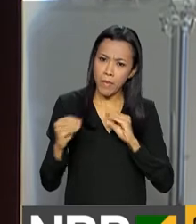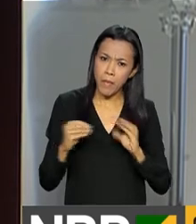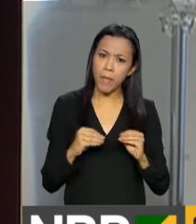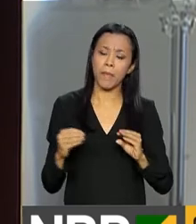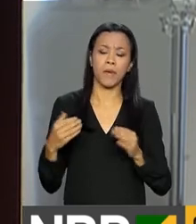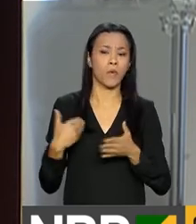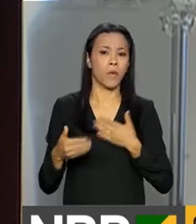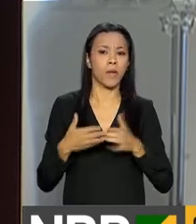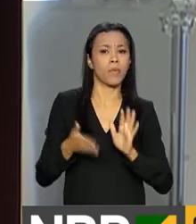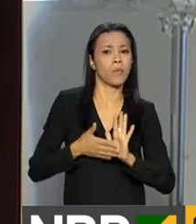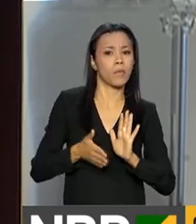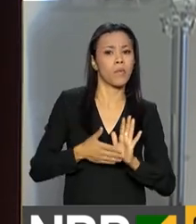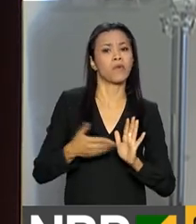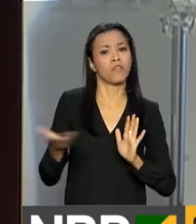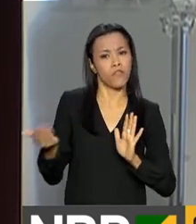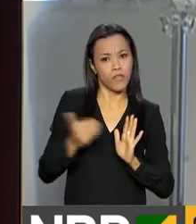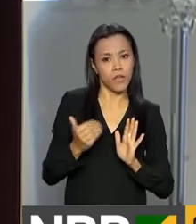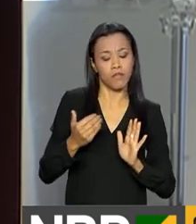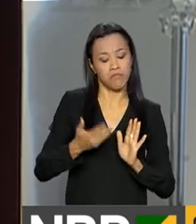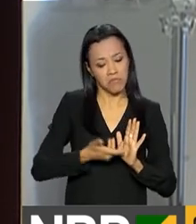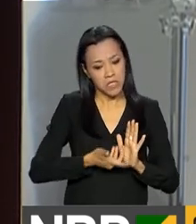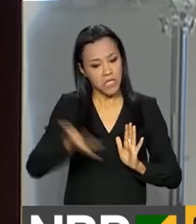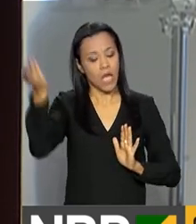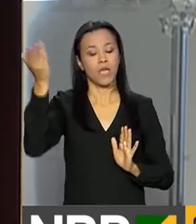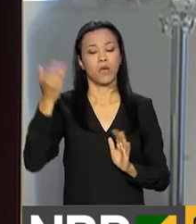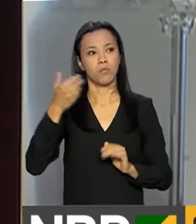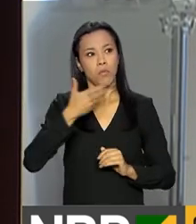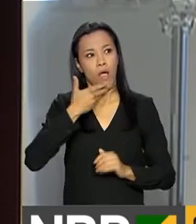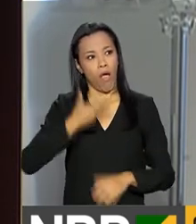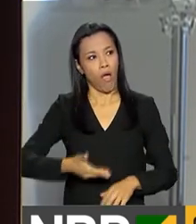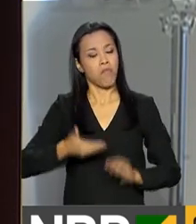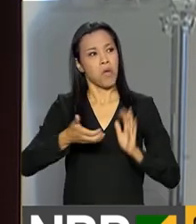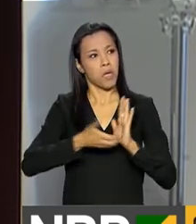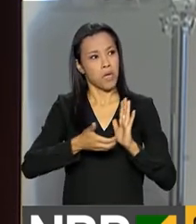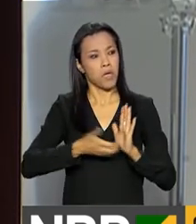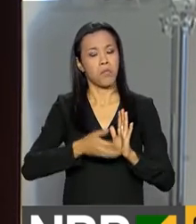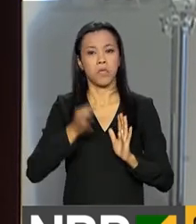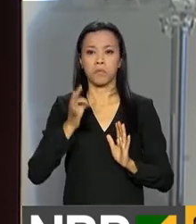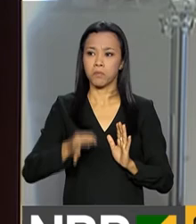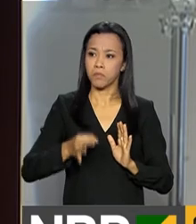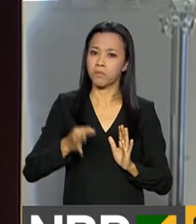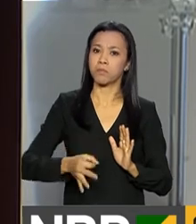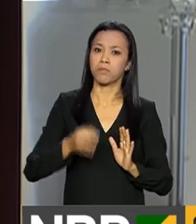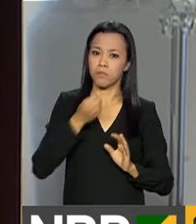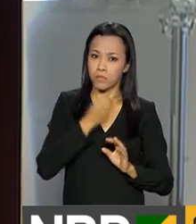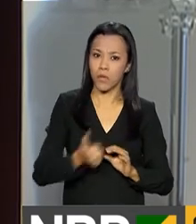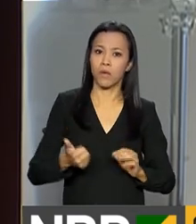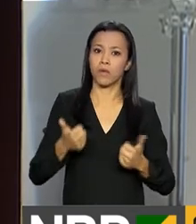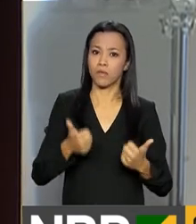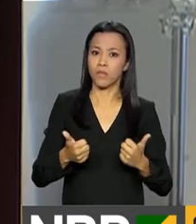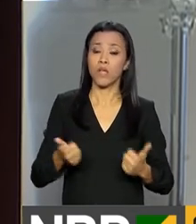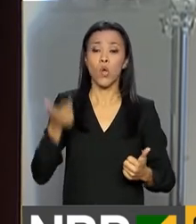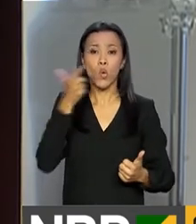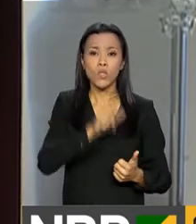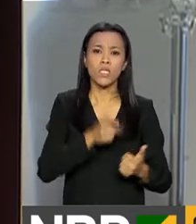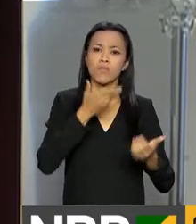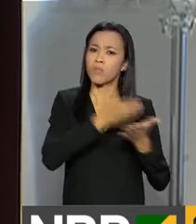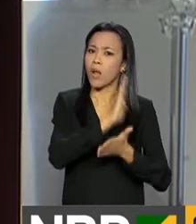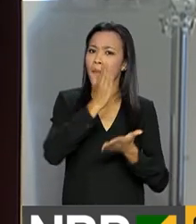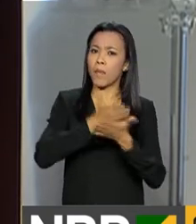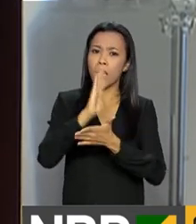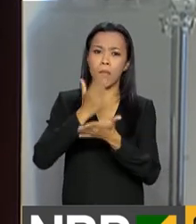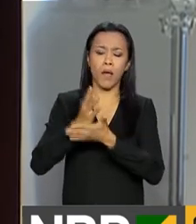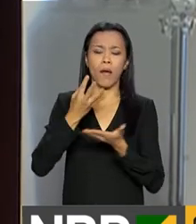medida saíram melhor impressionados com a Câmara do que quando entraram para o debate. Nós já conseguimos aprovar muitas